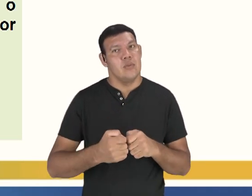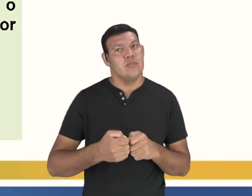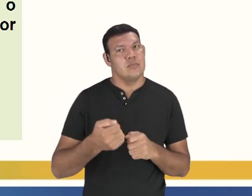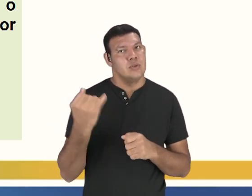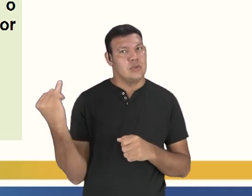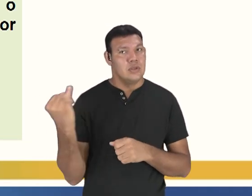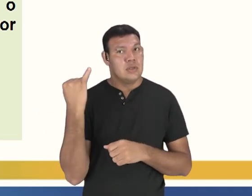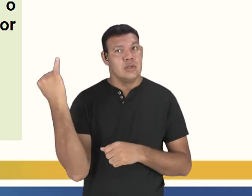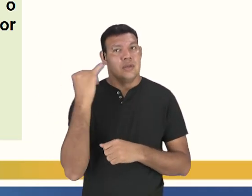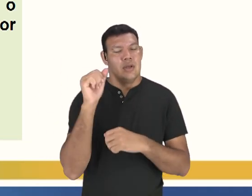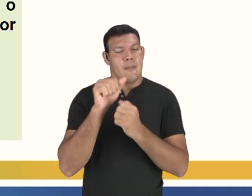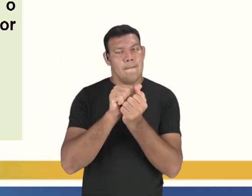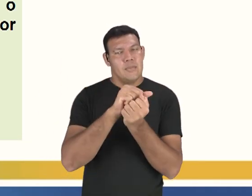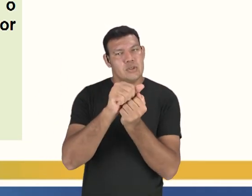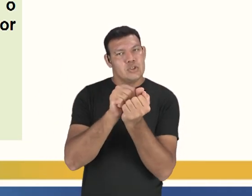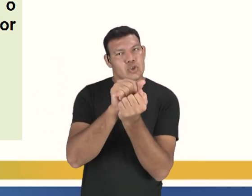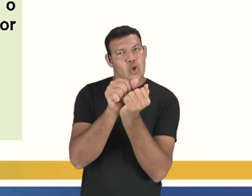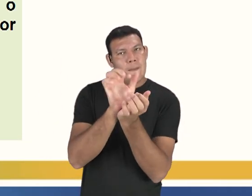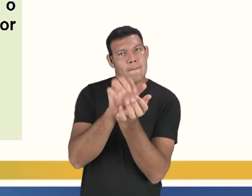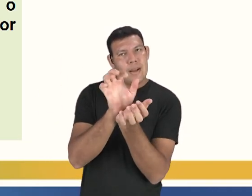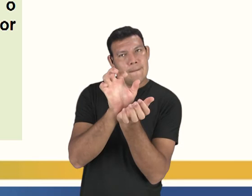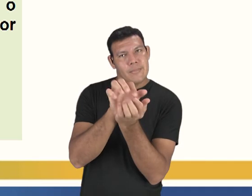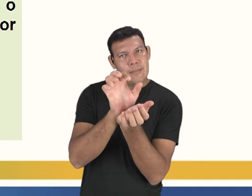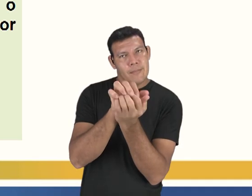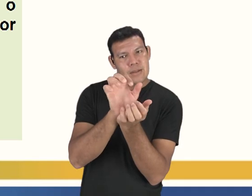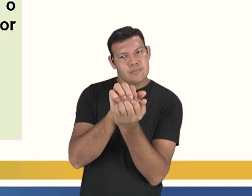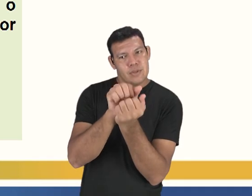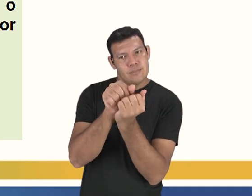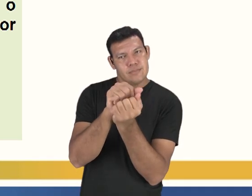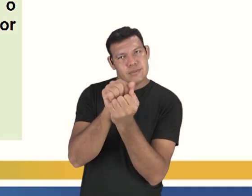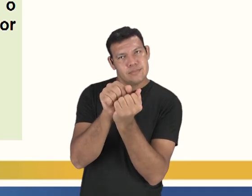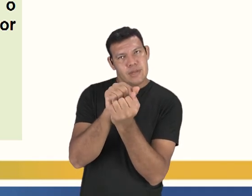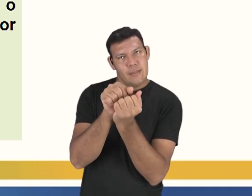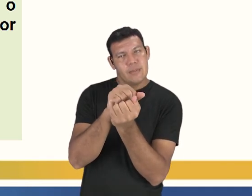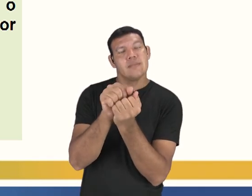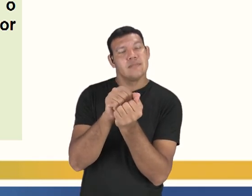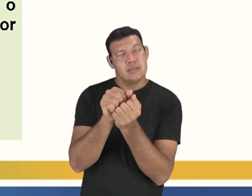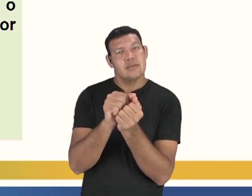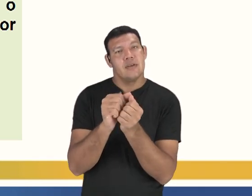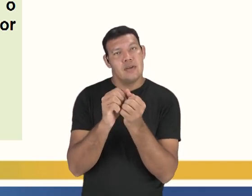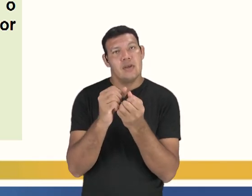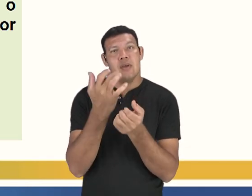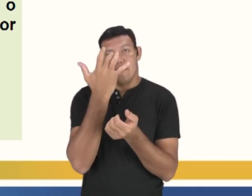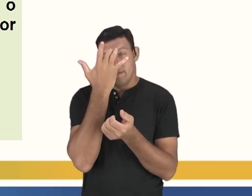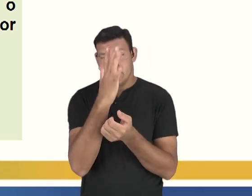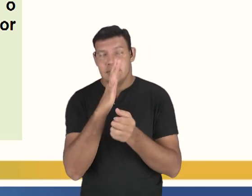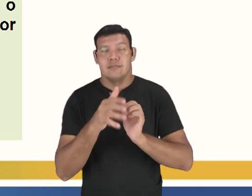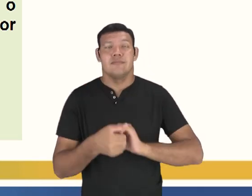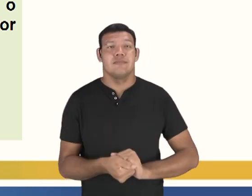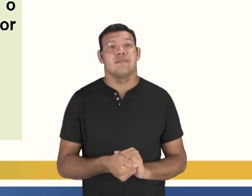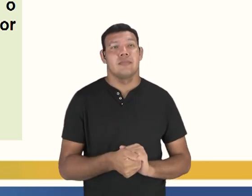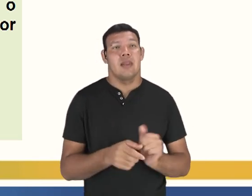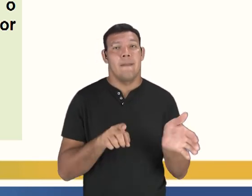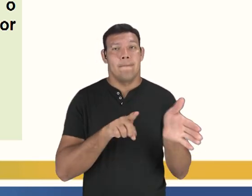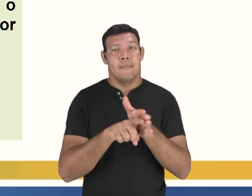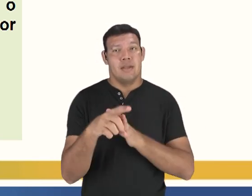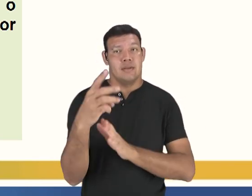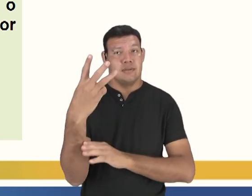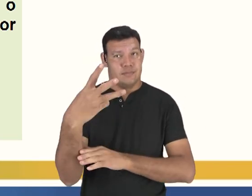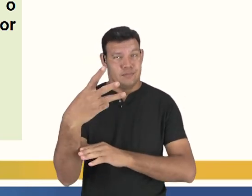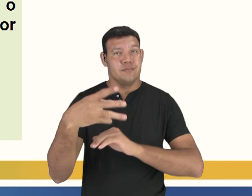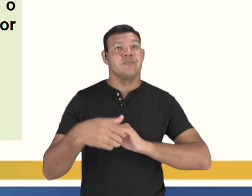bem os alimentos para aumentar a superfície de contato, tá? E a 3 pergunta, né, que após uma